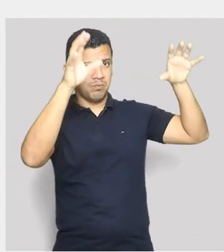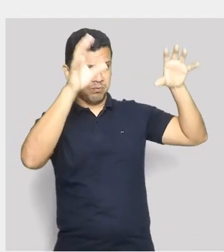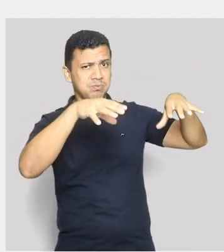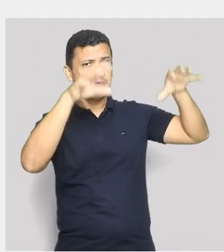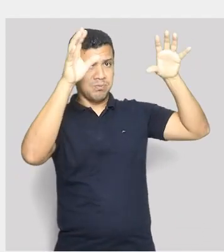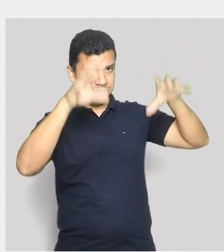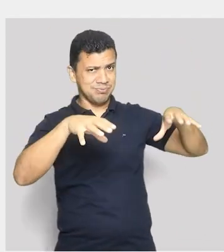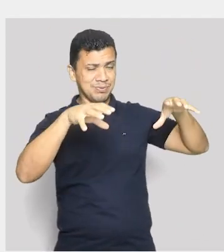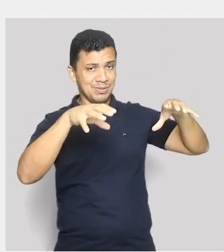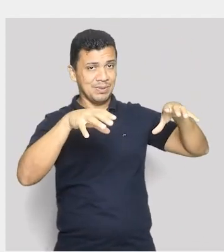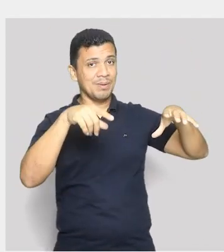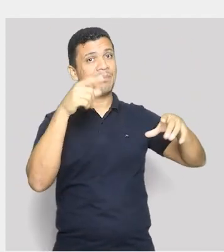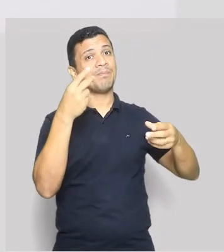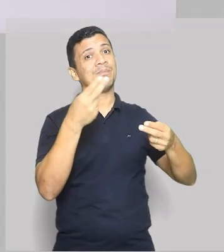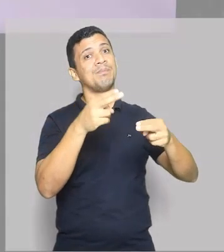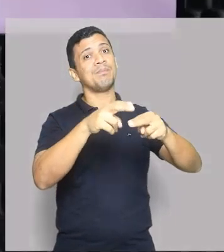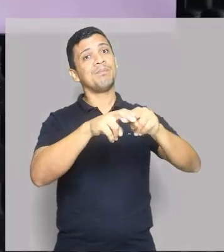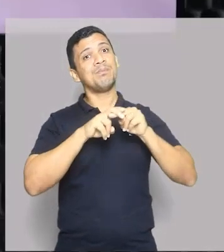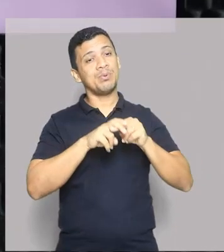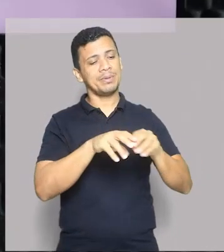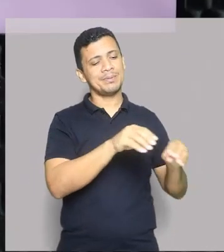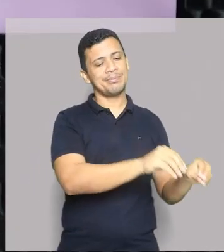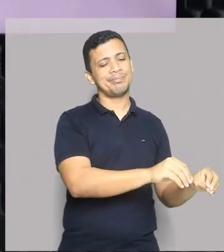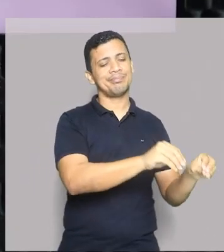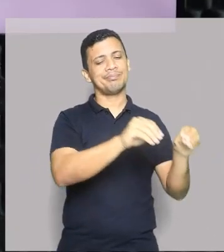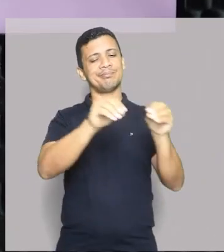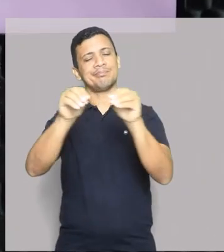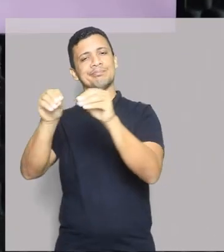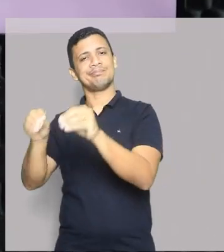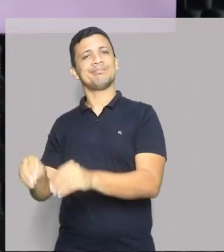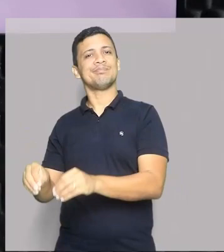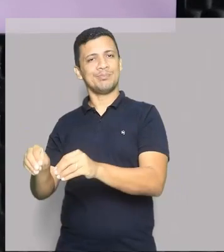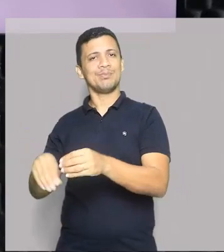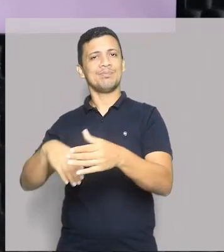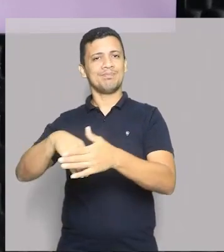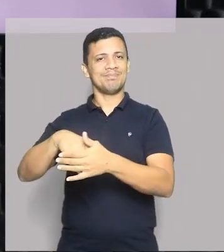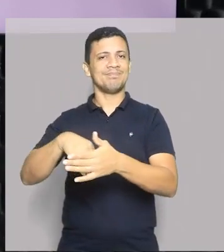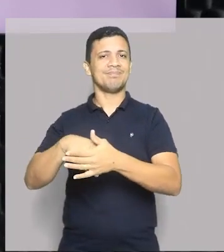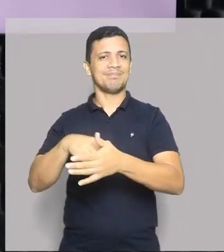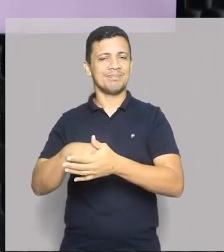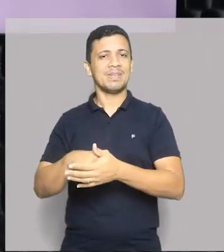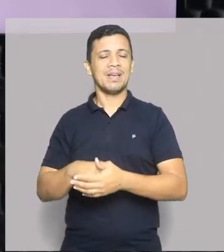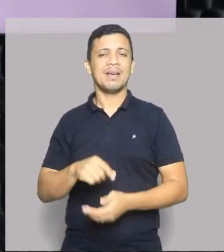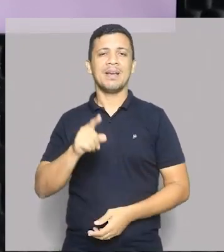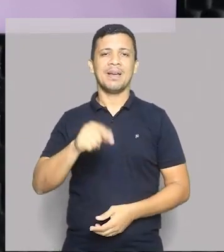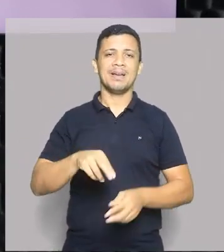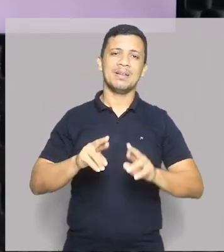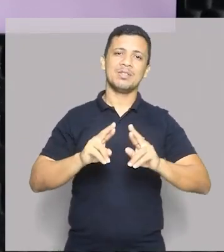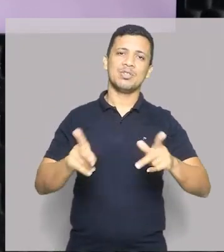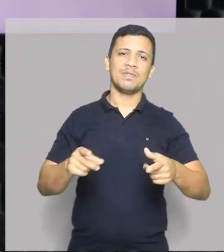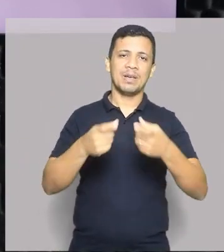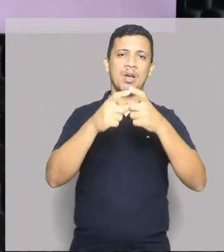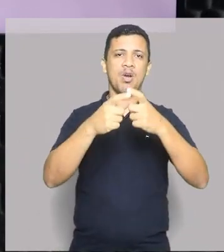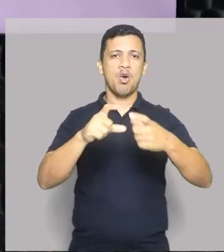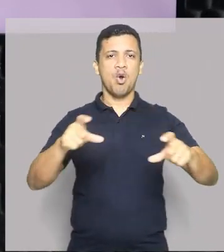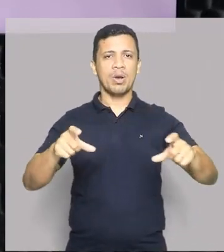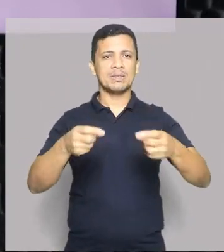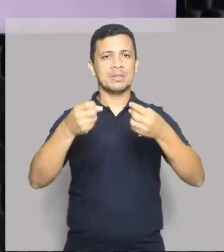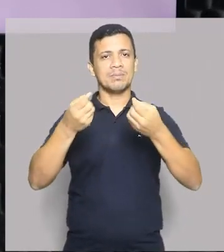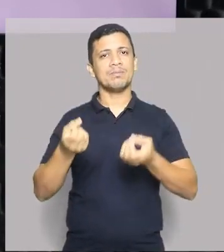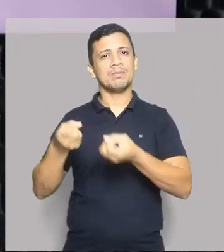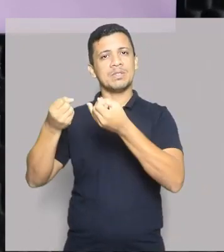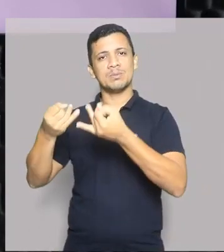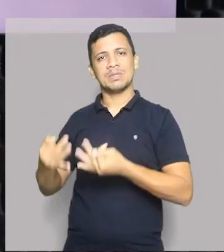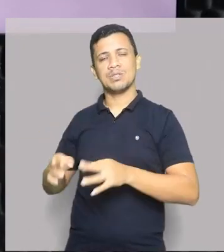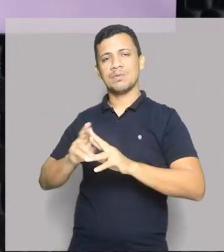foi transferida. Então, essa relação de causa e efeito, causa e consequência, é que faz a diferença para a oração explicativa, que